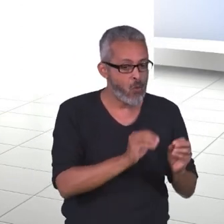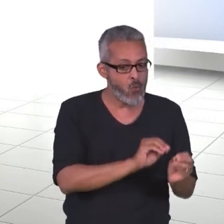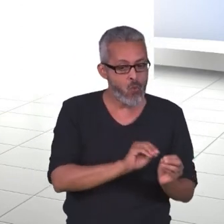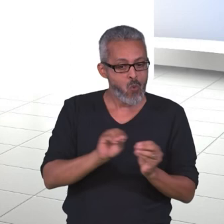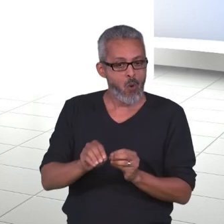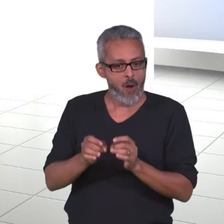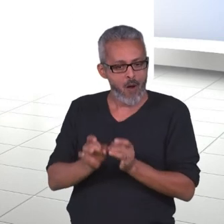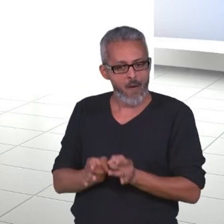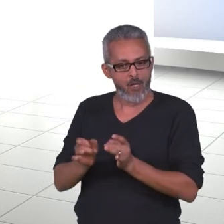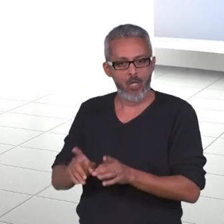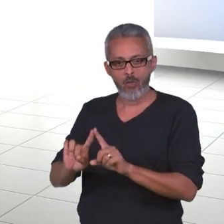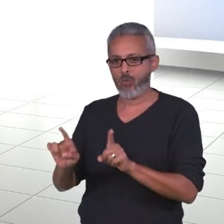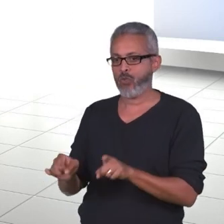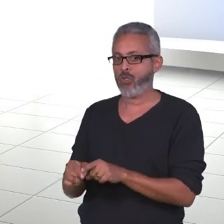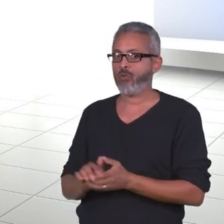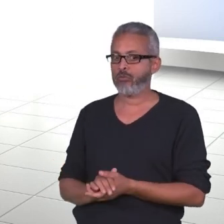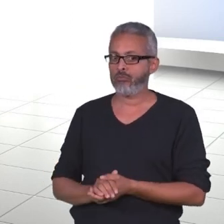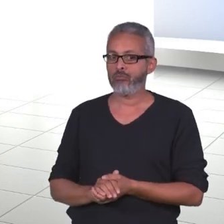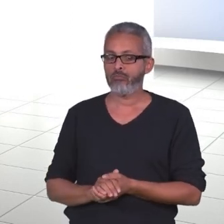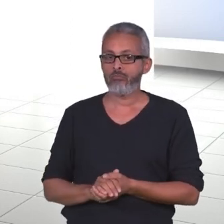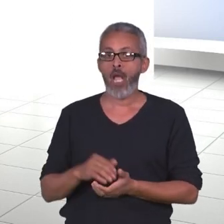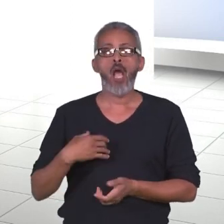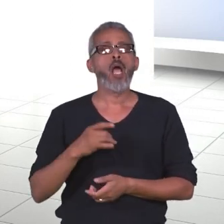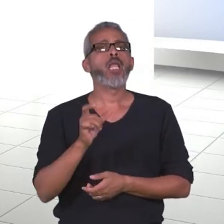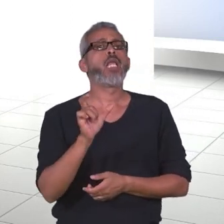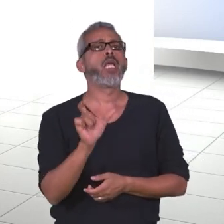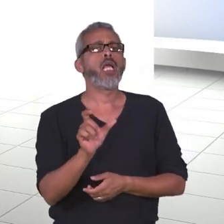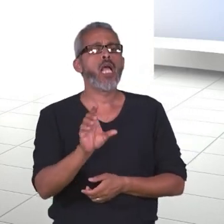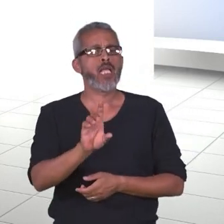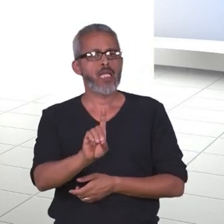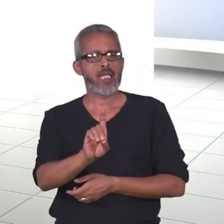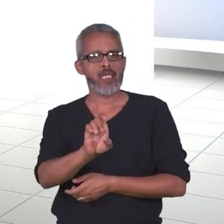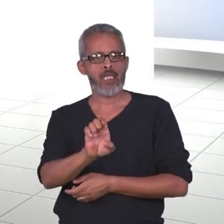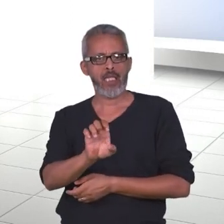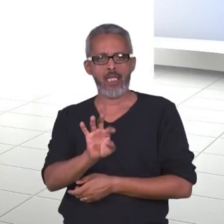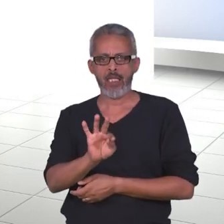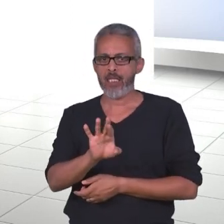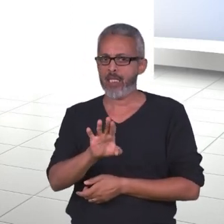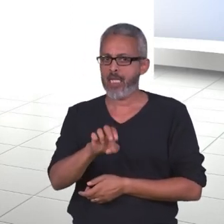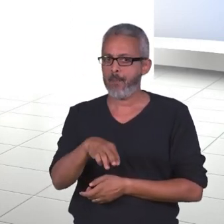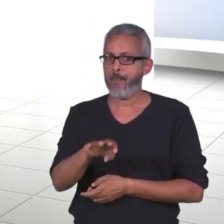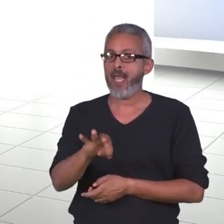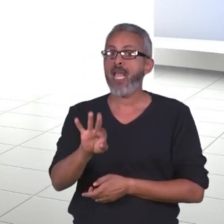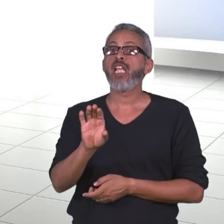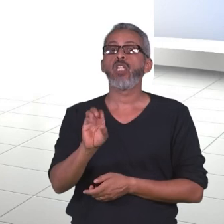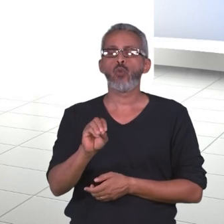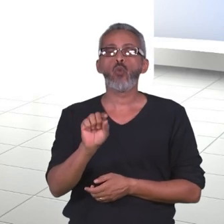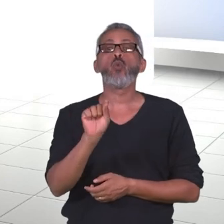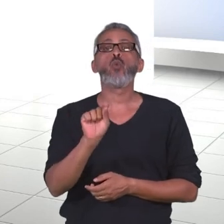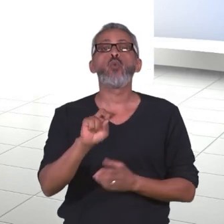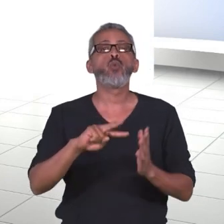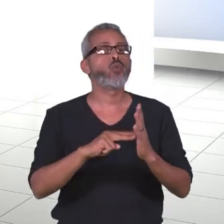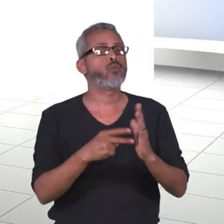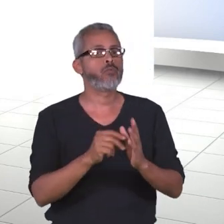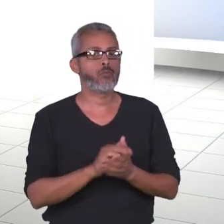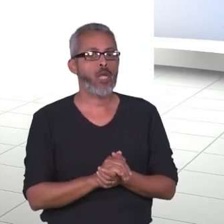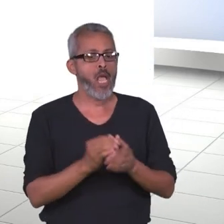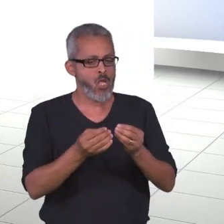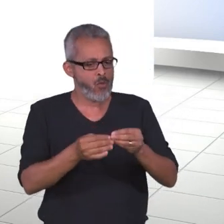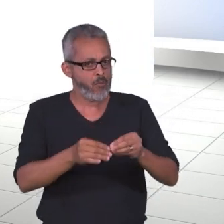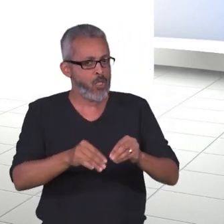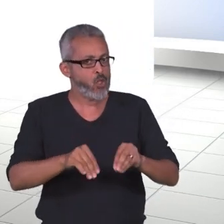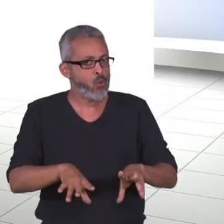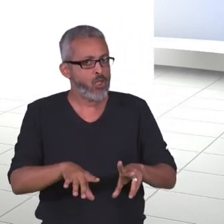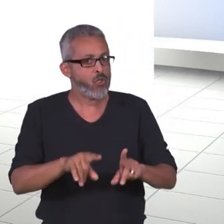círculos? Aqui se faz necessário que saibamos o que significa a expressão em detrimento.